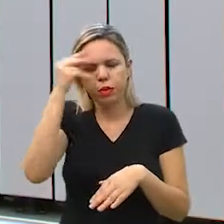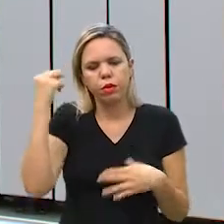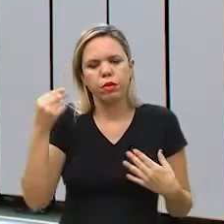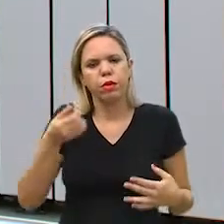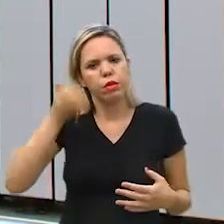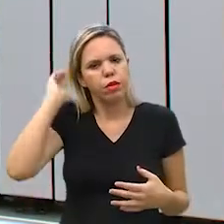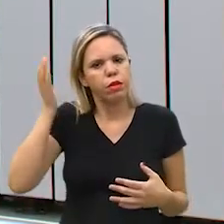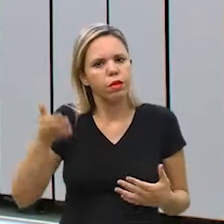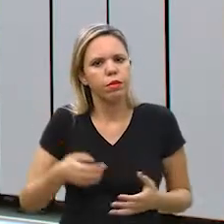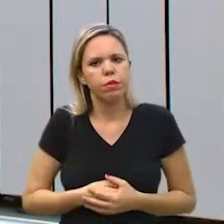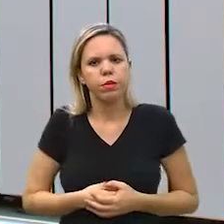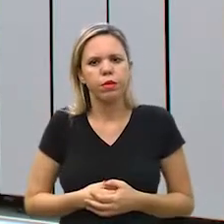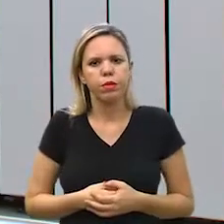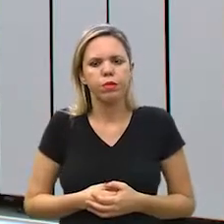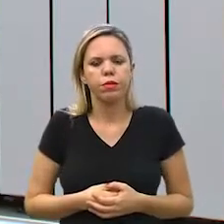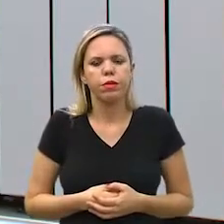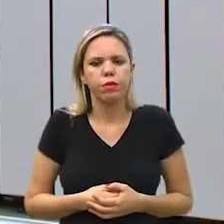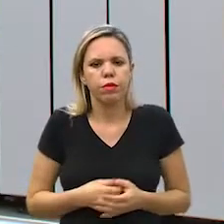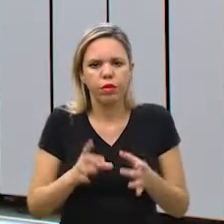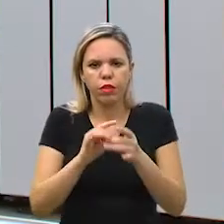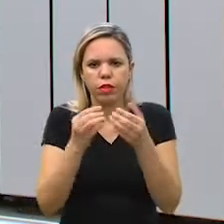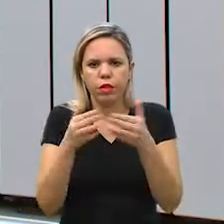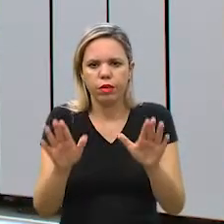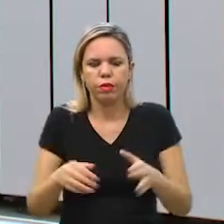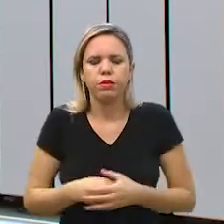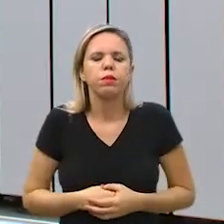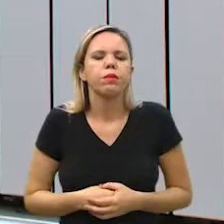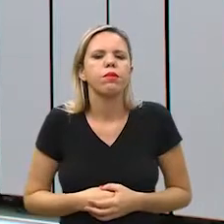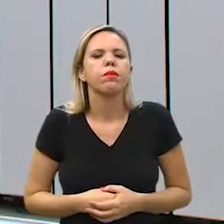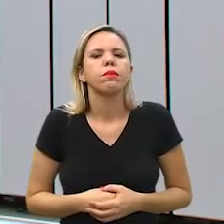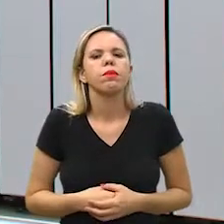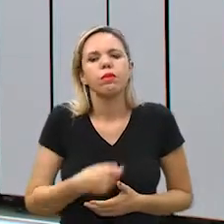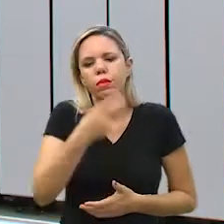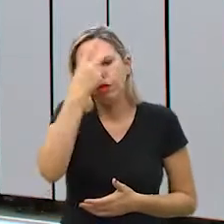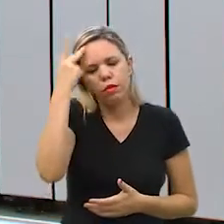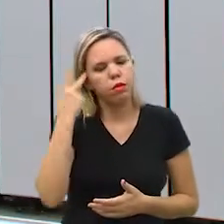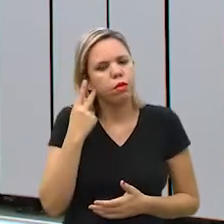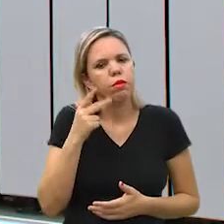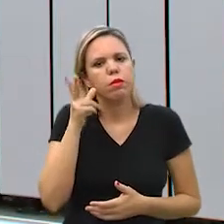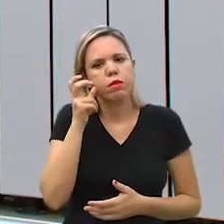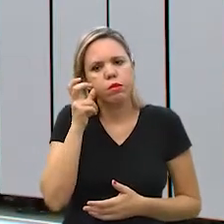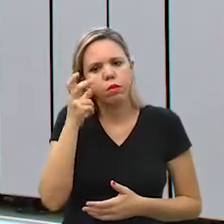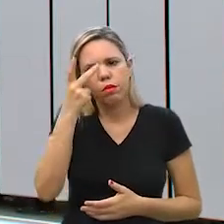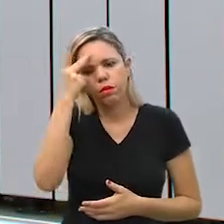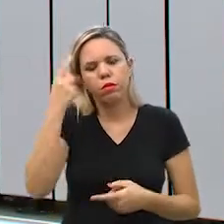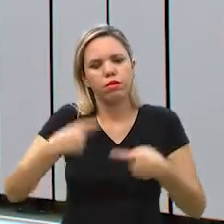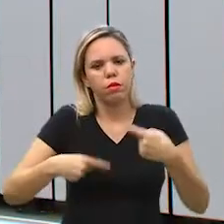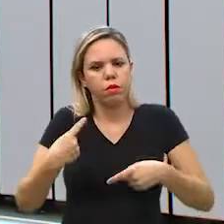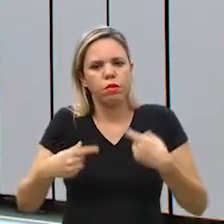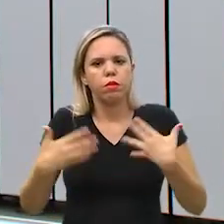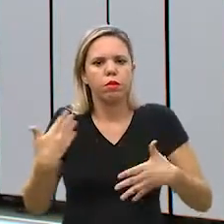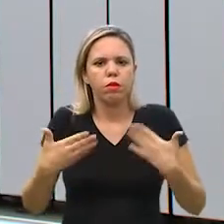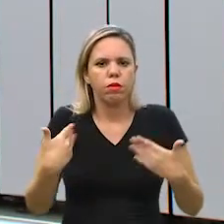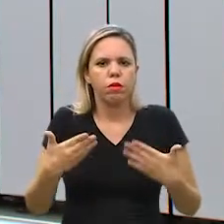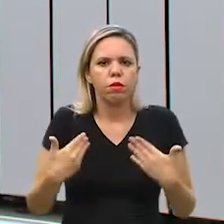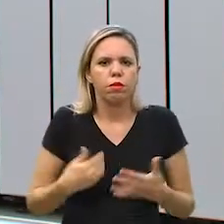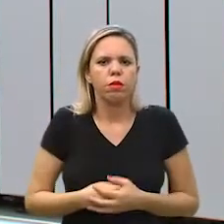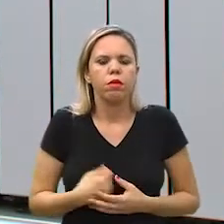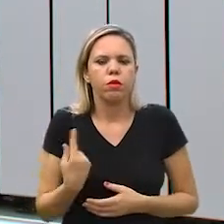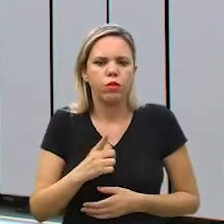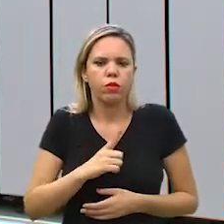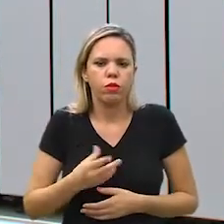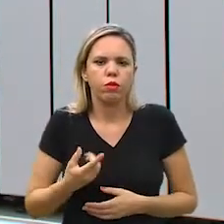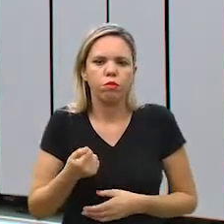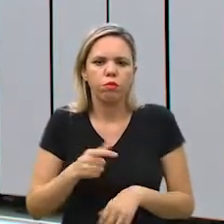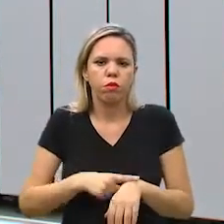Dário, né? O prefeito Dário está disposto, né? Ele é uma pessoa que escuta, uma pessoa que discute. Tanto é que nós tivemos